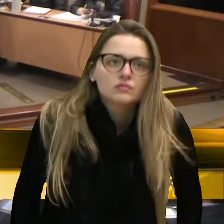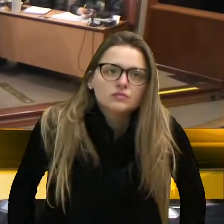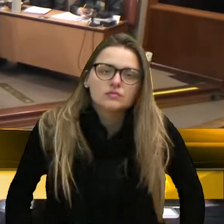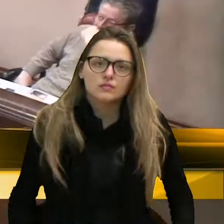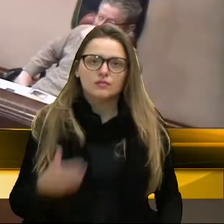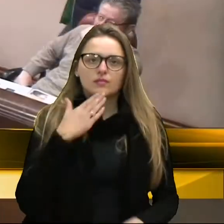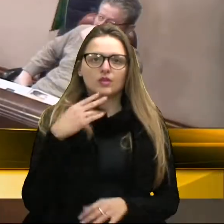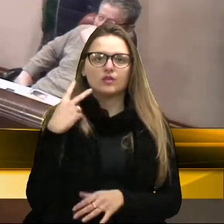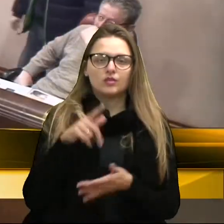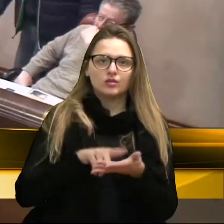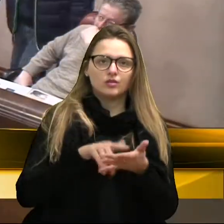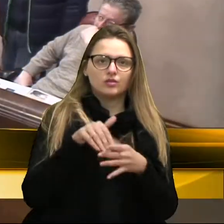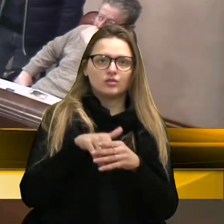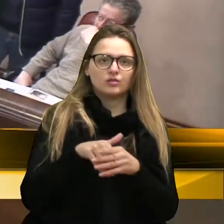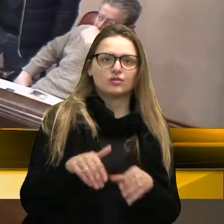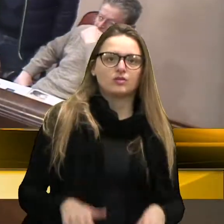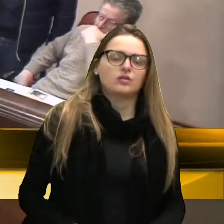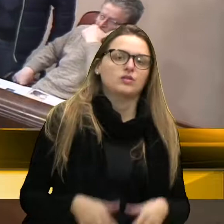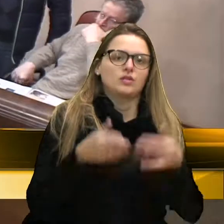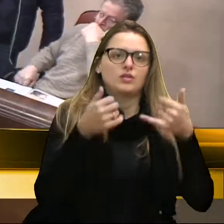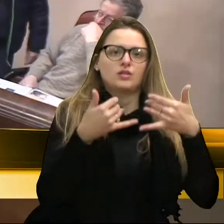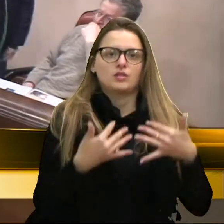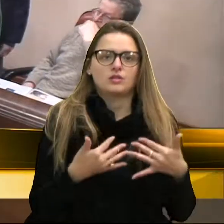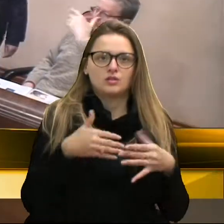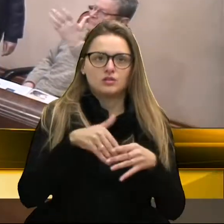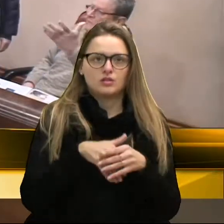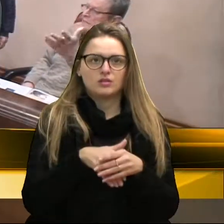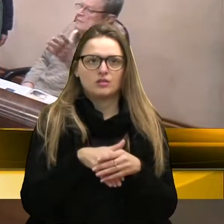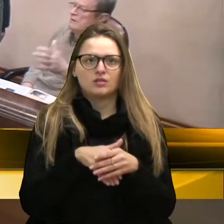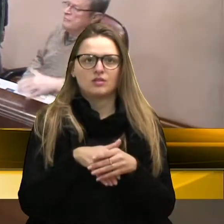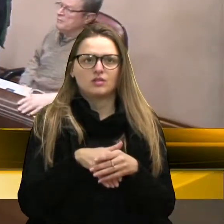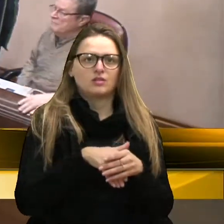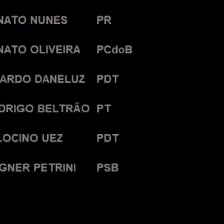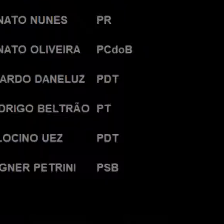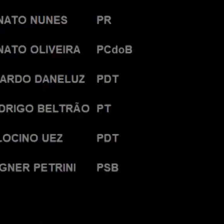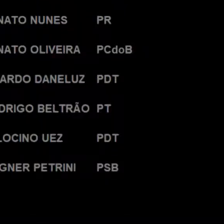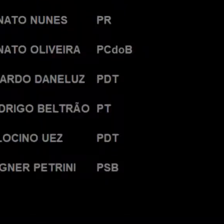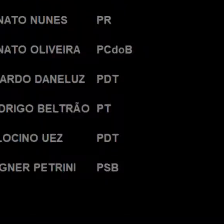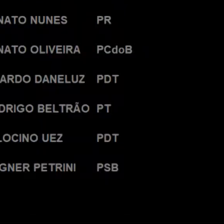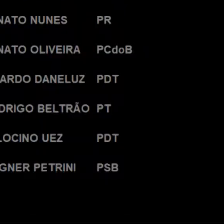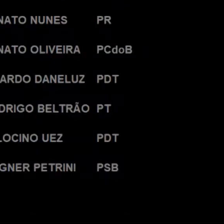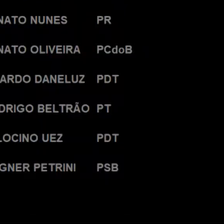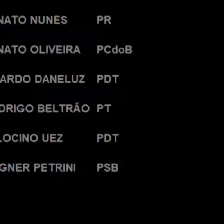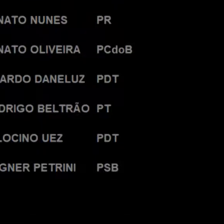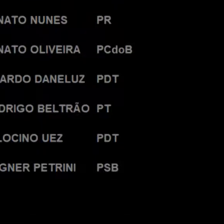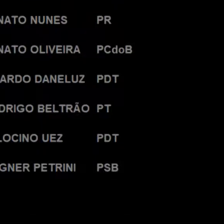Solicito os vereadores que registrem... Para declarar um voto, senhor presidente. Já foi agora.